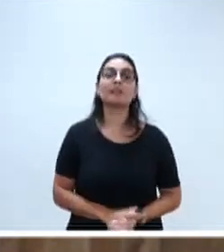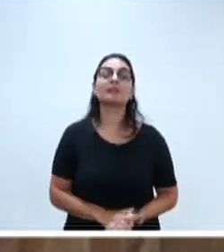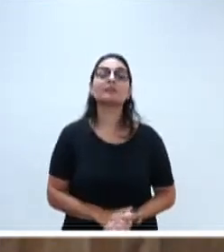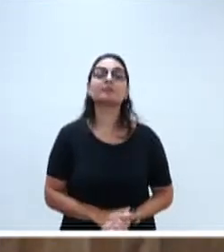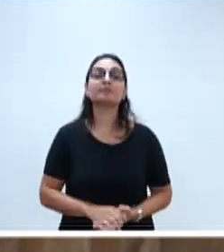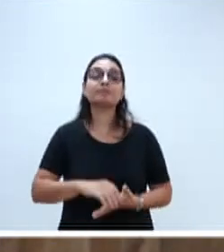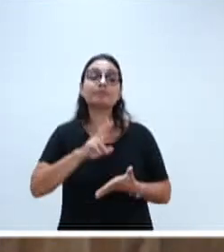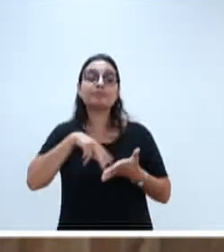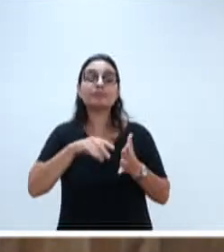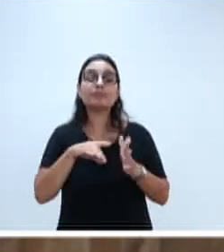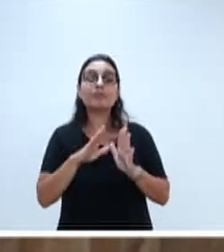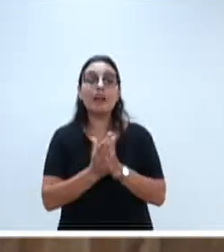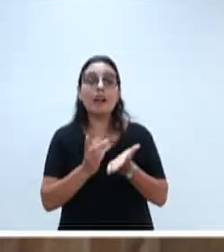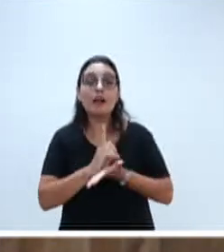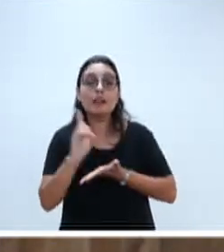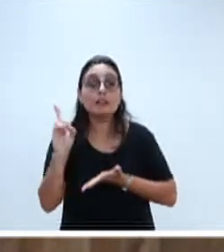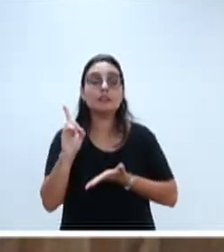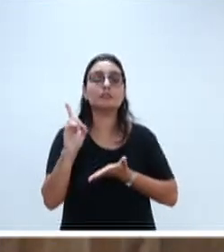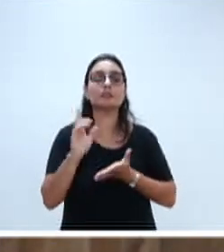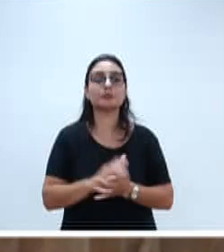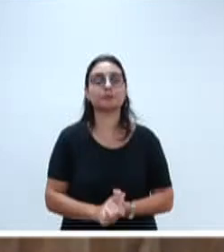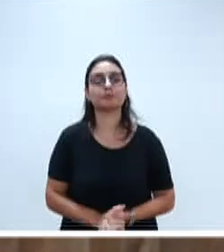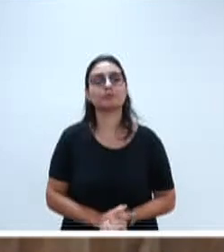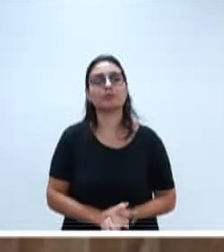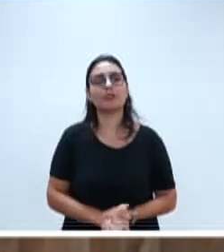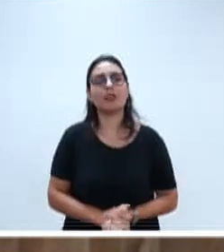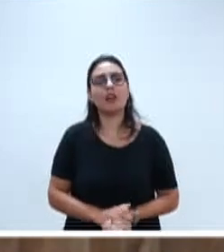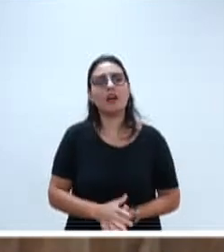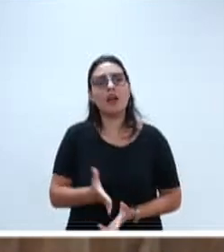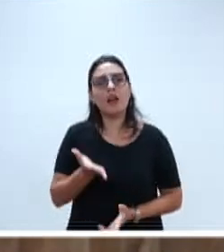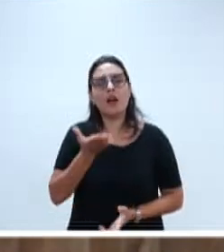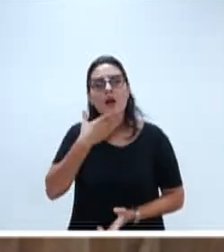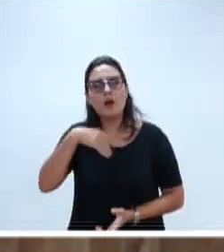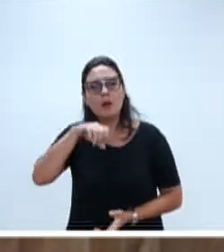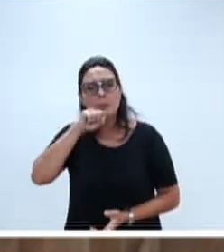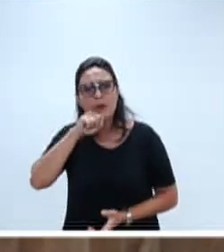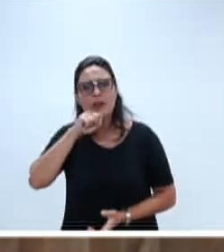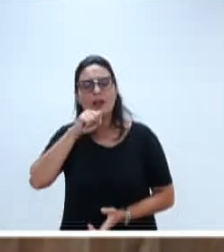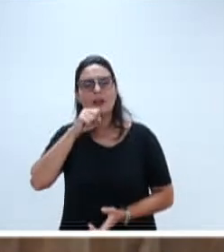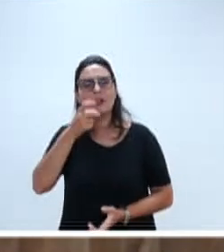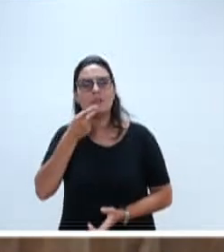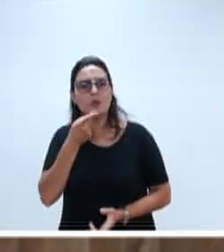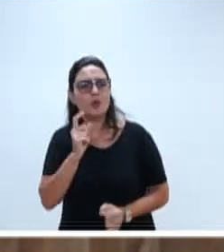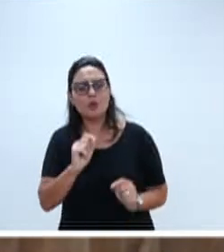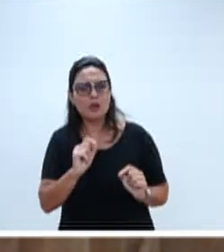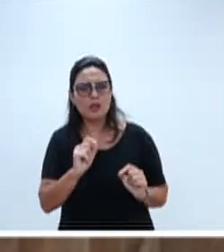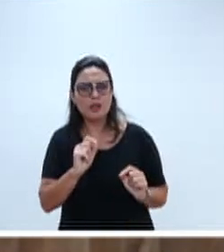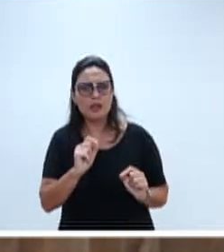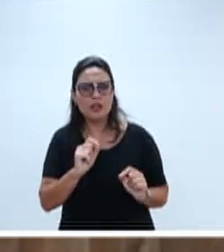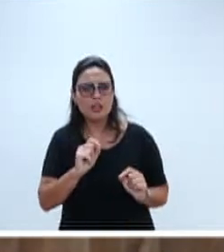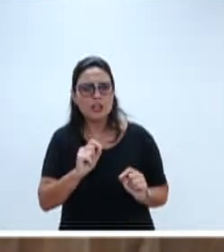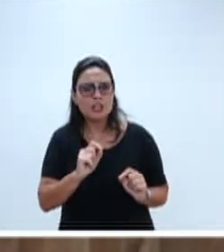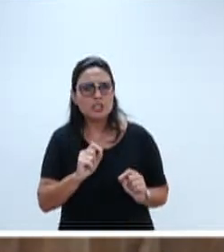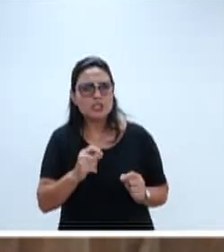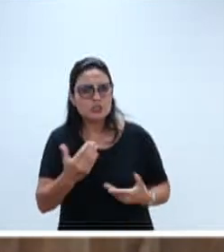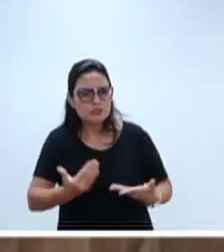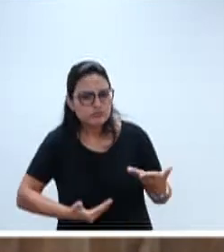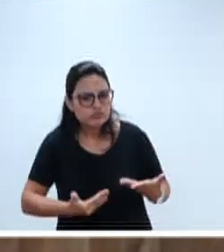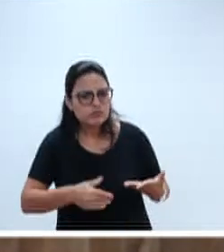Mas o pai disse aos seus servos: trazei depressa o melhor vestido e